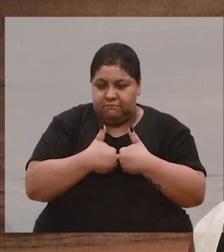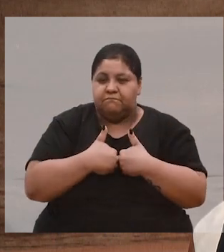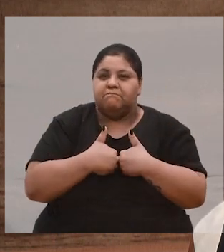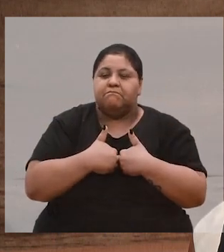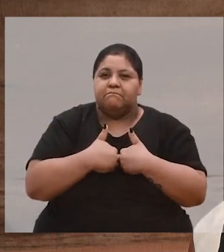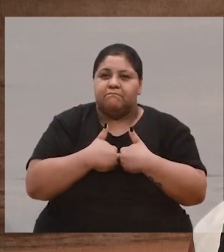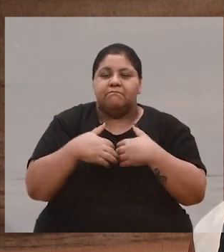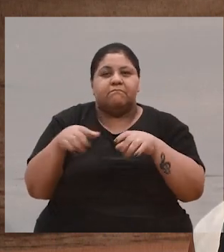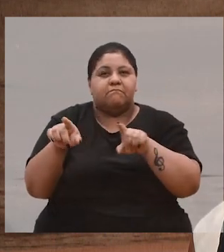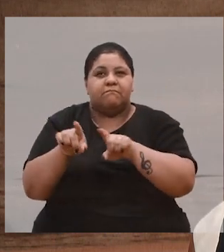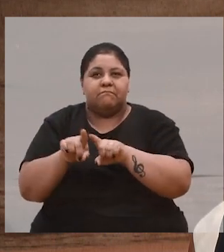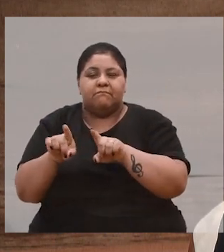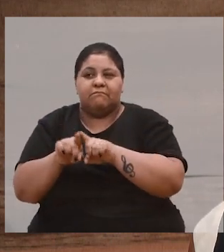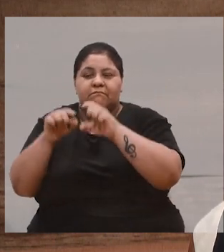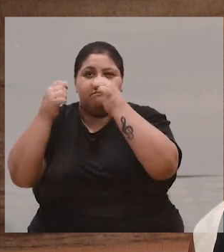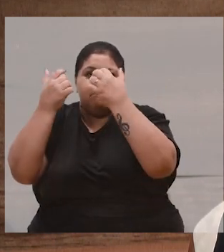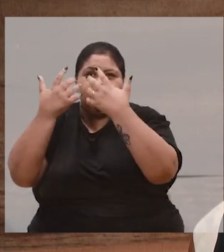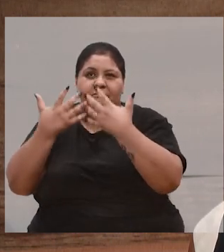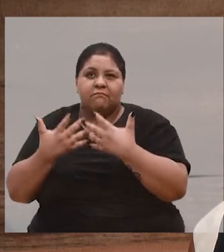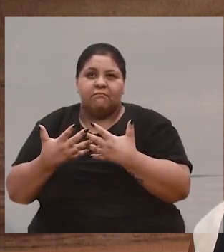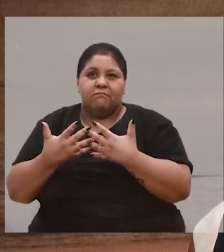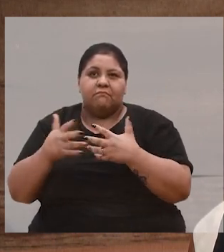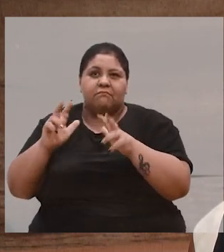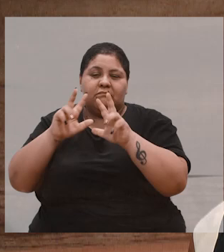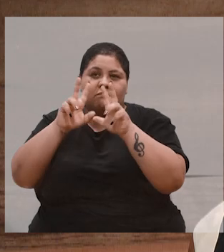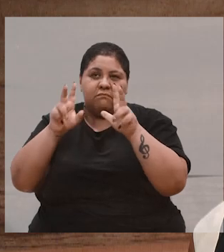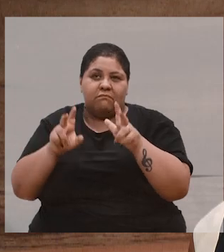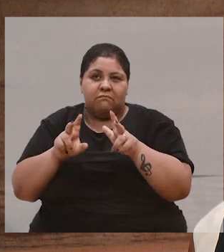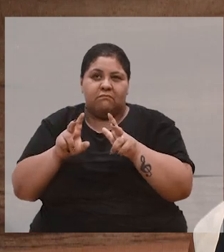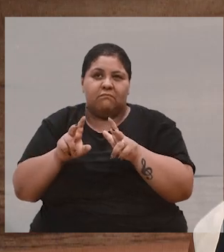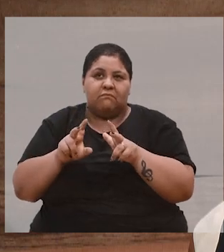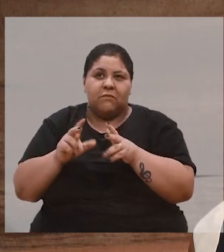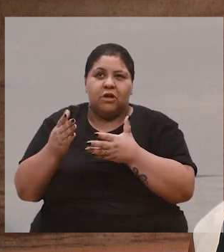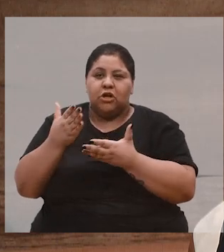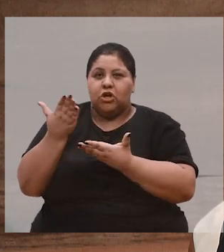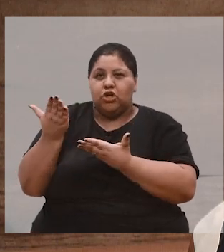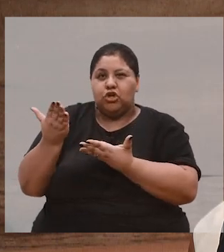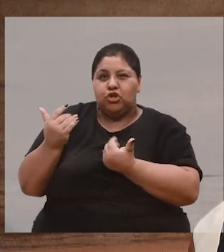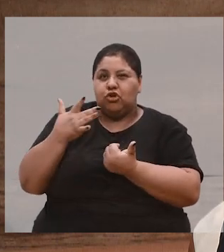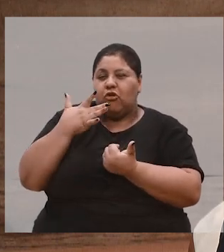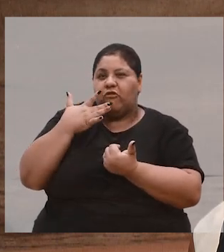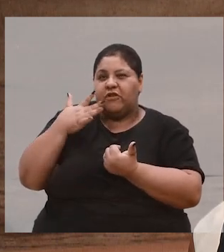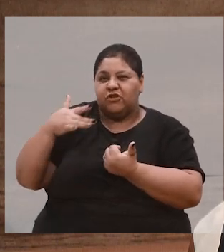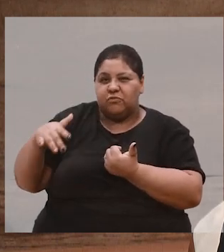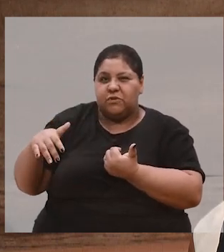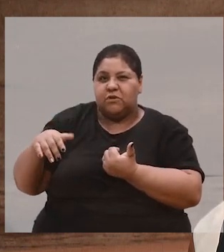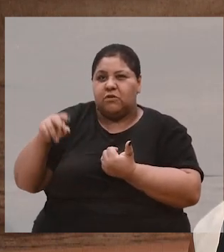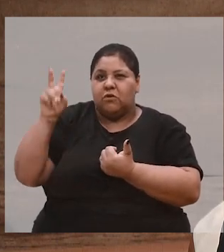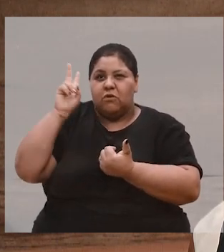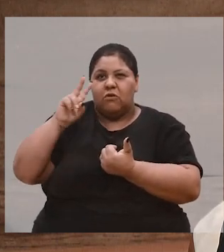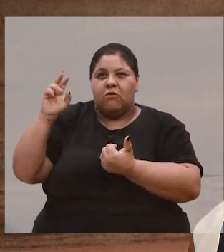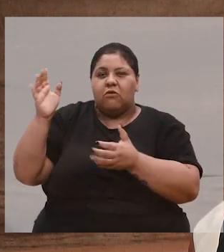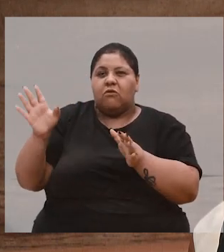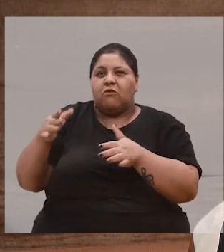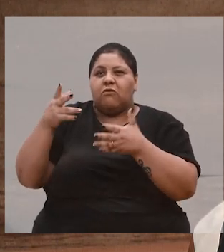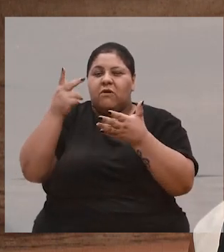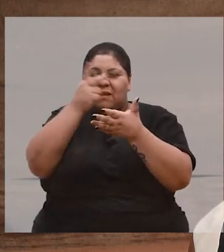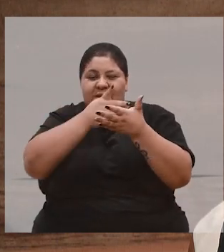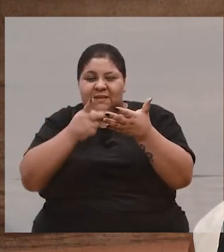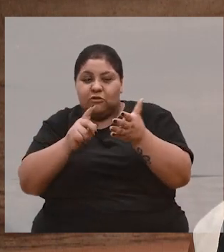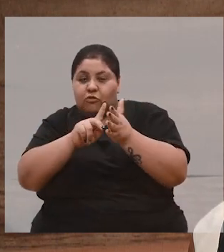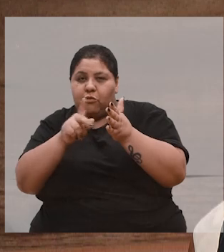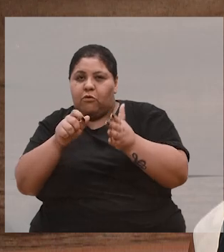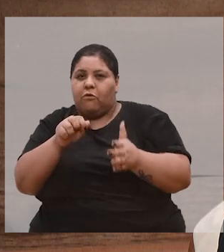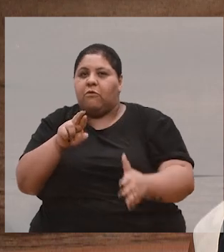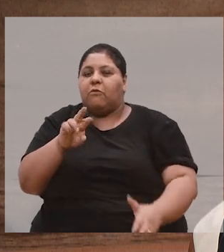espectro autista em si, e também trazendo uma abordagem infanto-juvenil com uma história leve também, ilustrações do